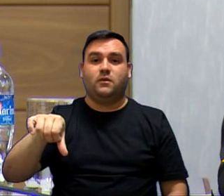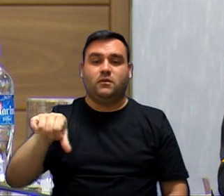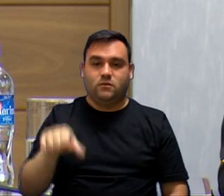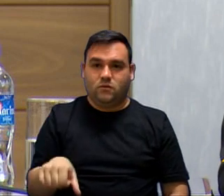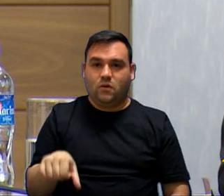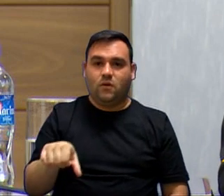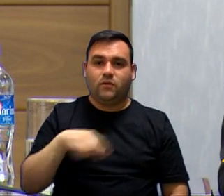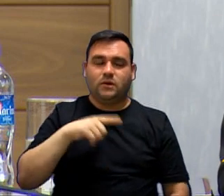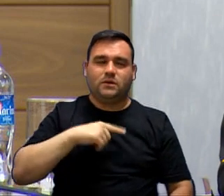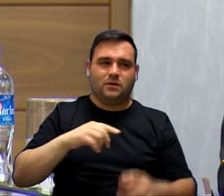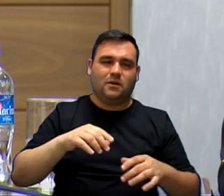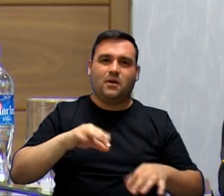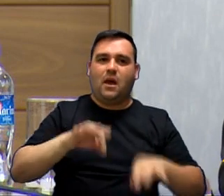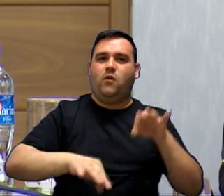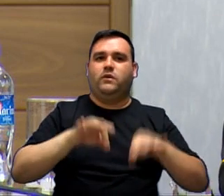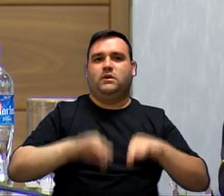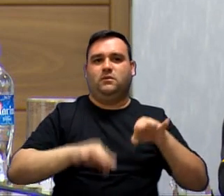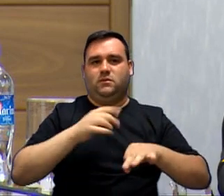fazer.